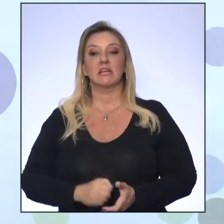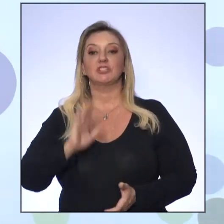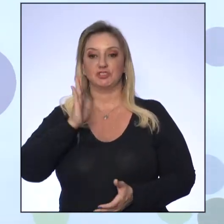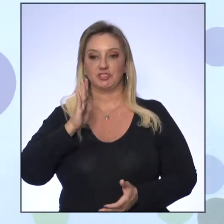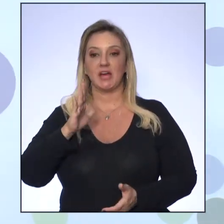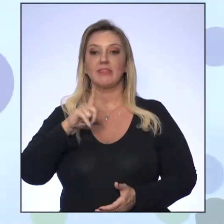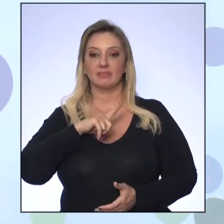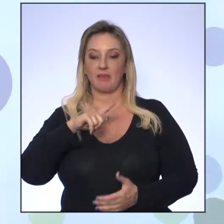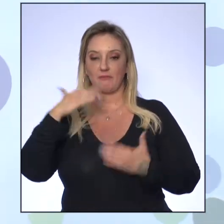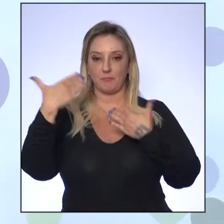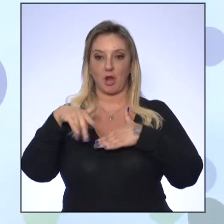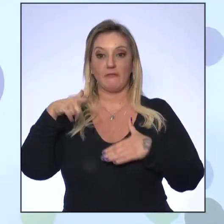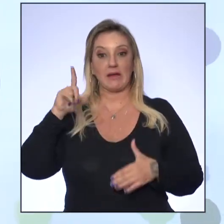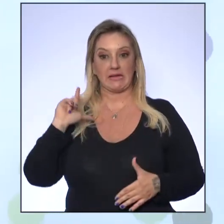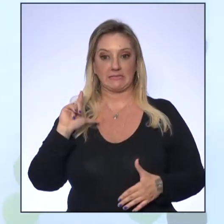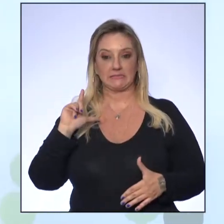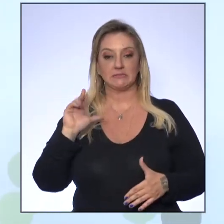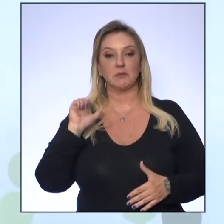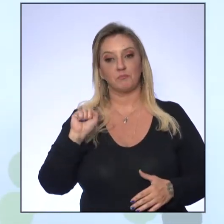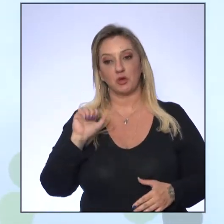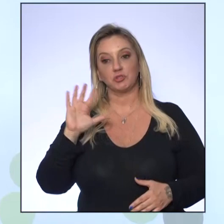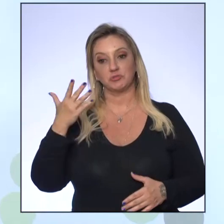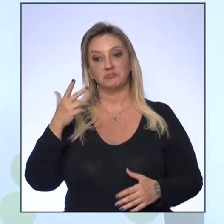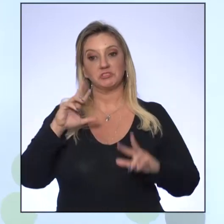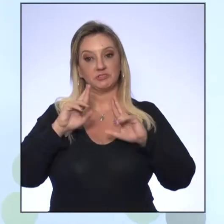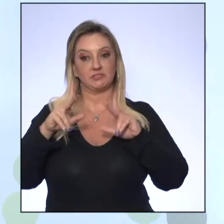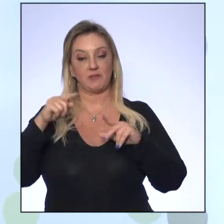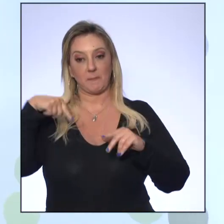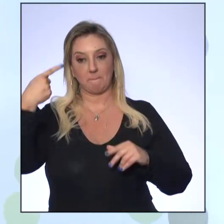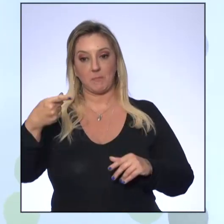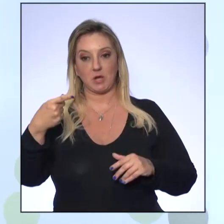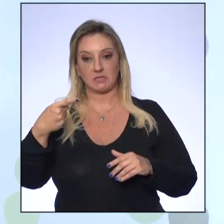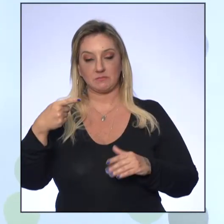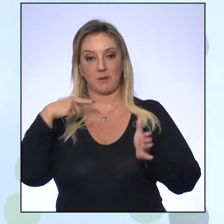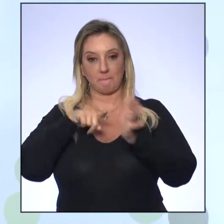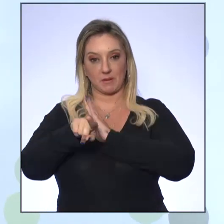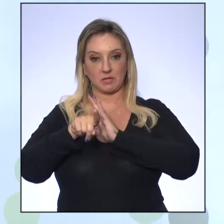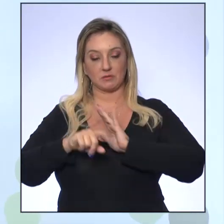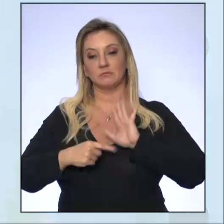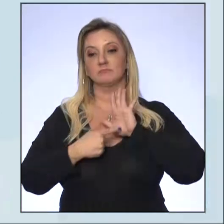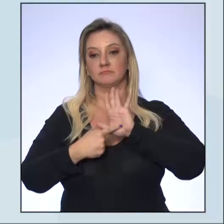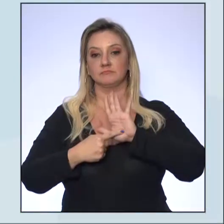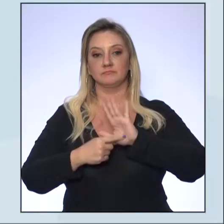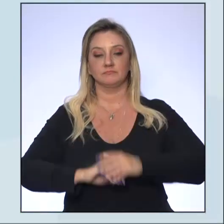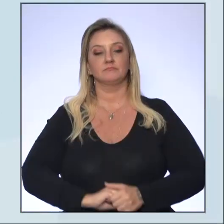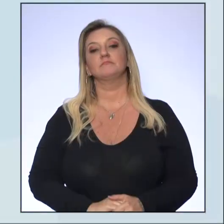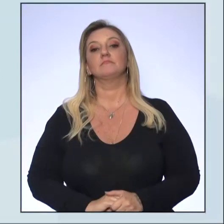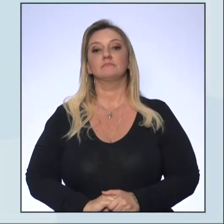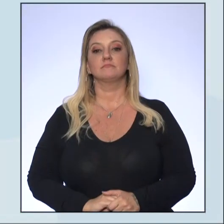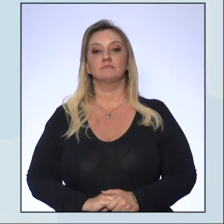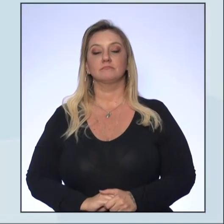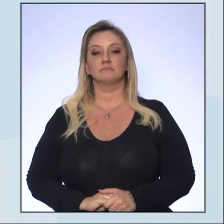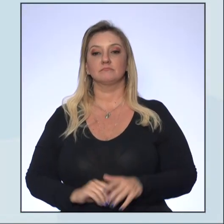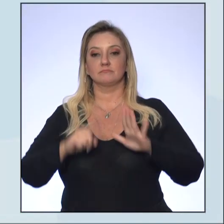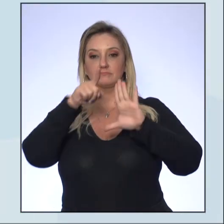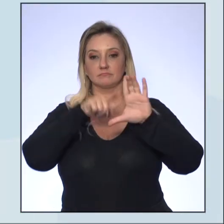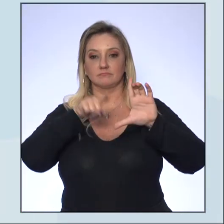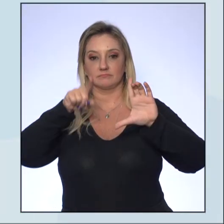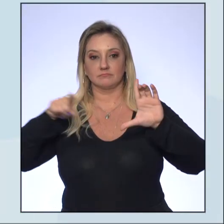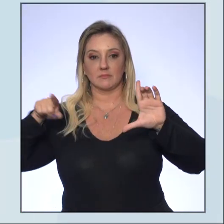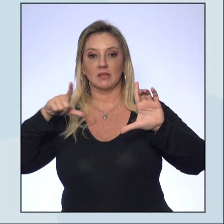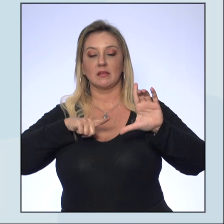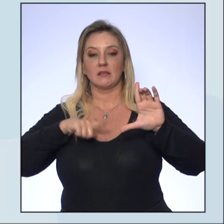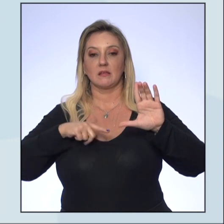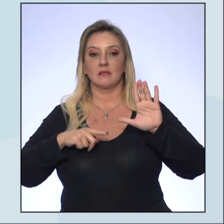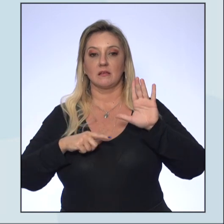uma vez, então pode ser que ela caia de uma maneira diferente, mas a gente vai colocar aqui na tela para vocês, por favor. No gráfico a seguir,